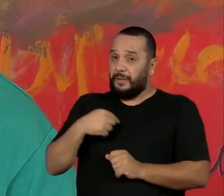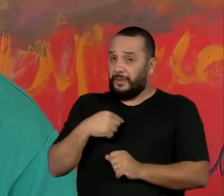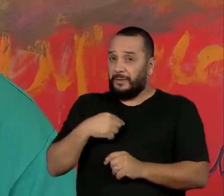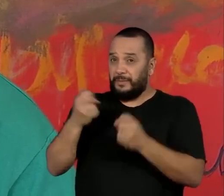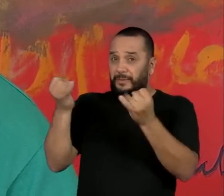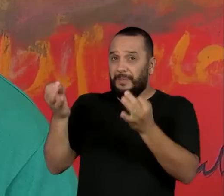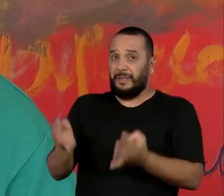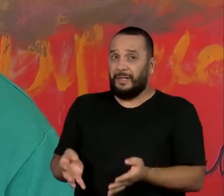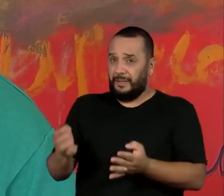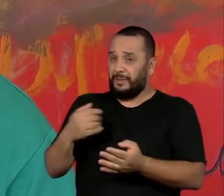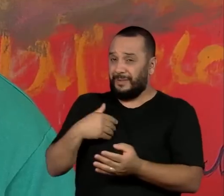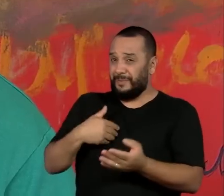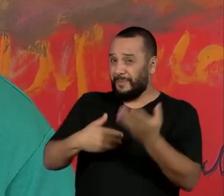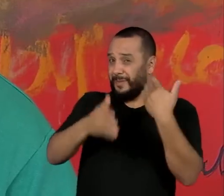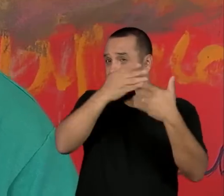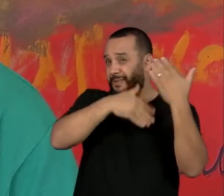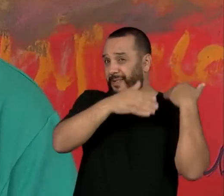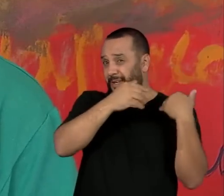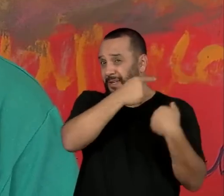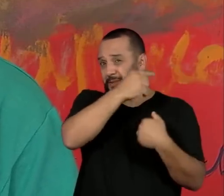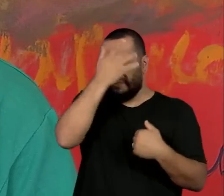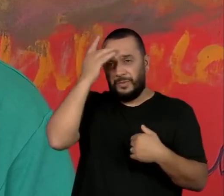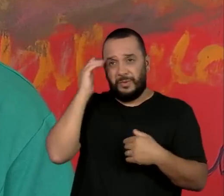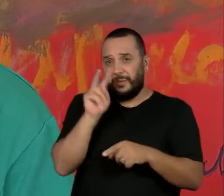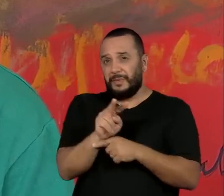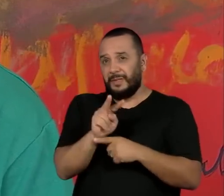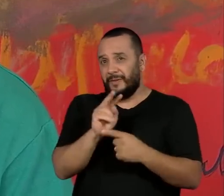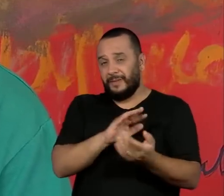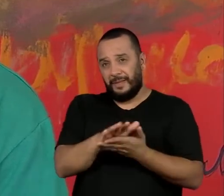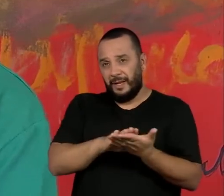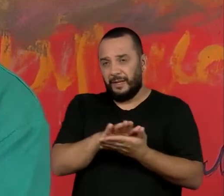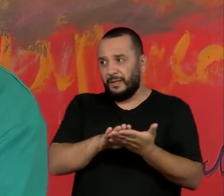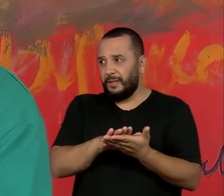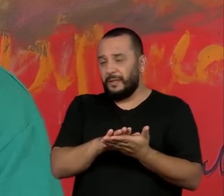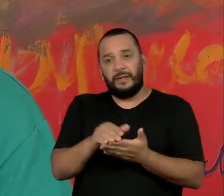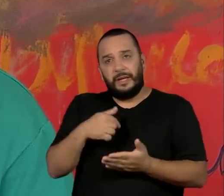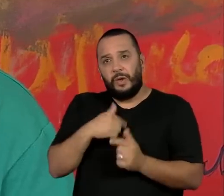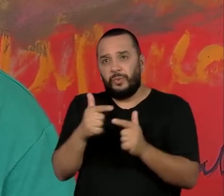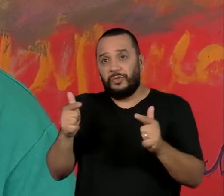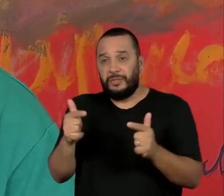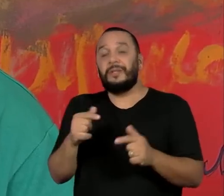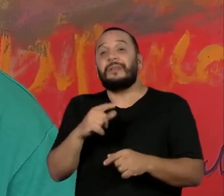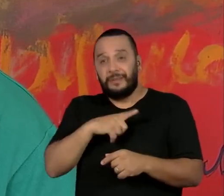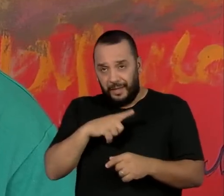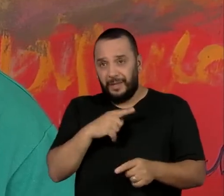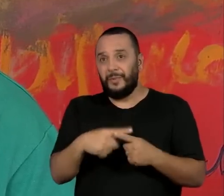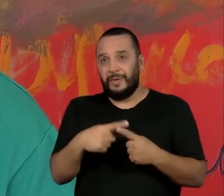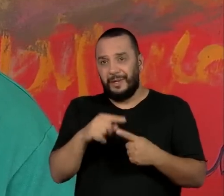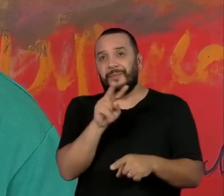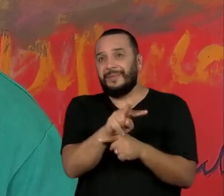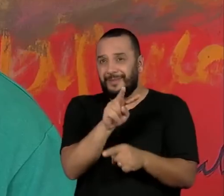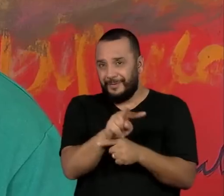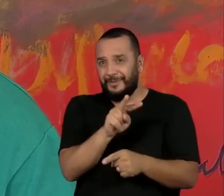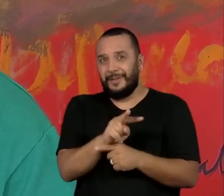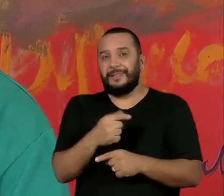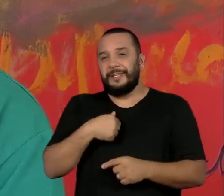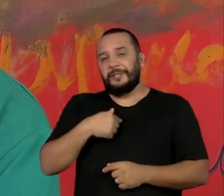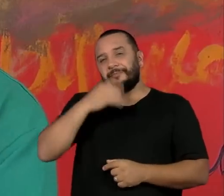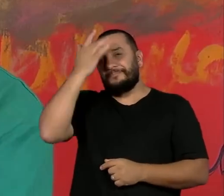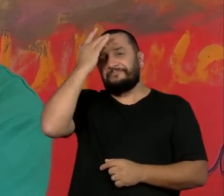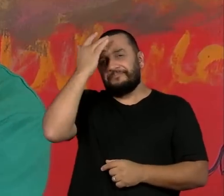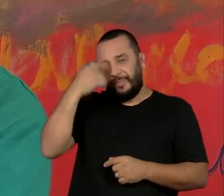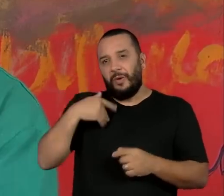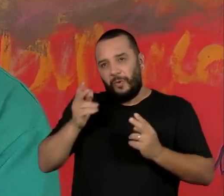se meus antepassados não preservassem, eu não tinha. Então você tem por que preservar. Então isso é uma coisa que eu tenho de continuar